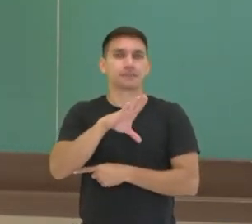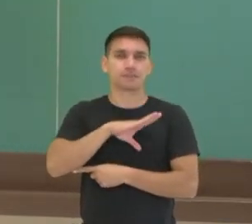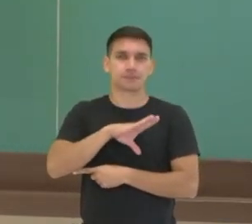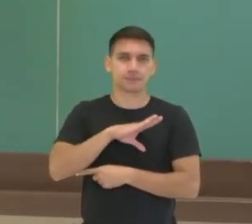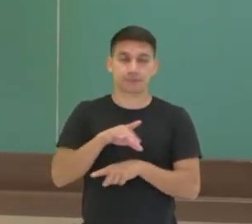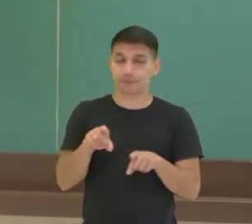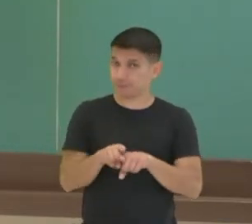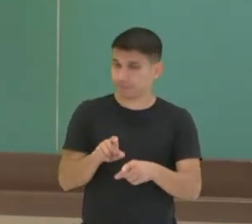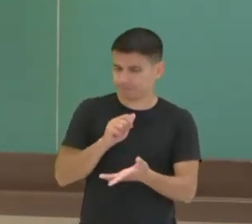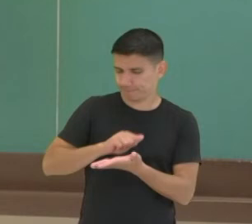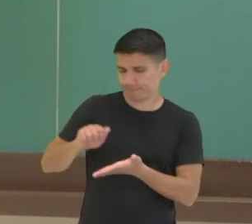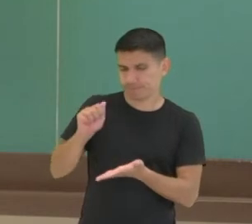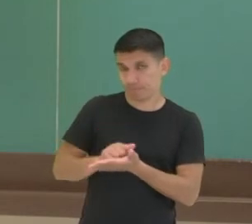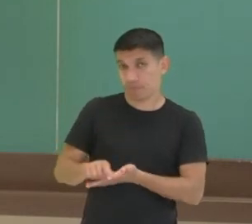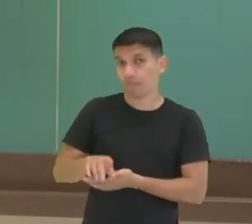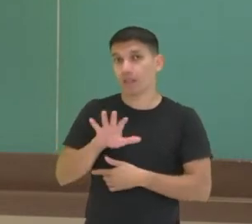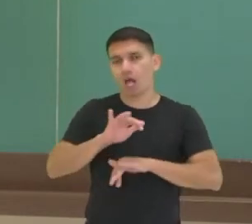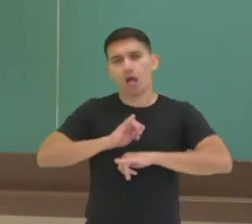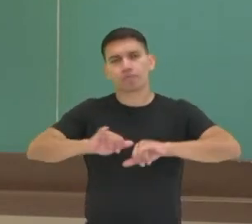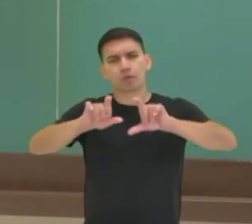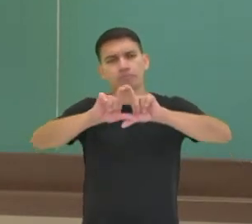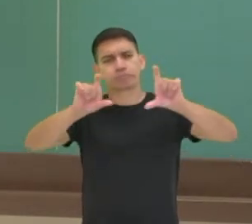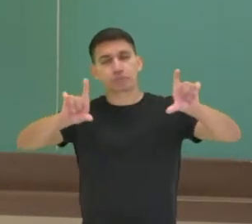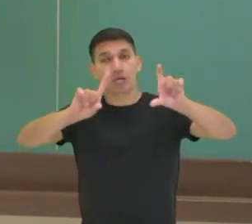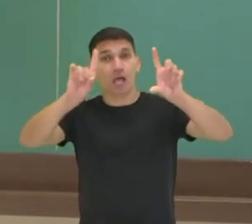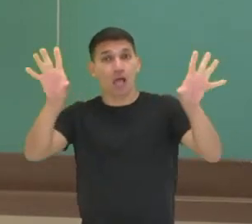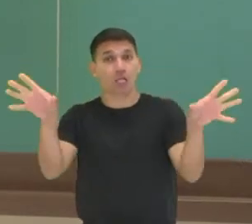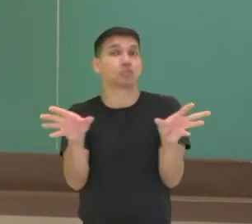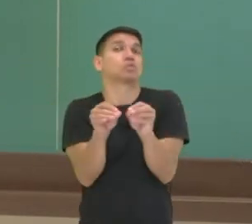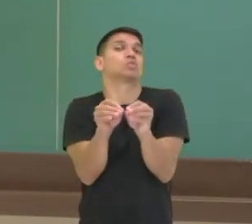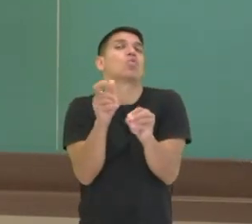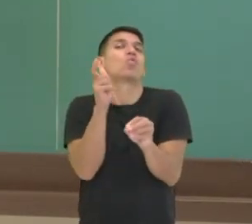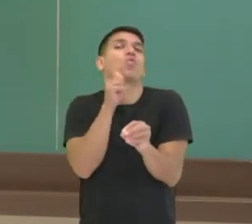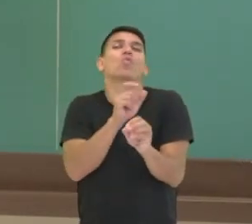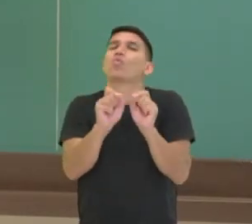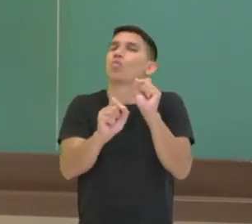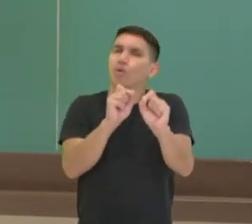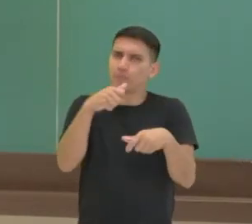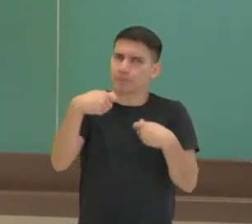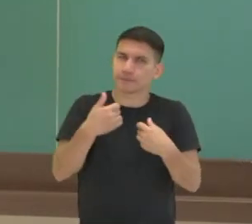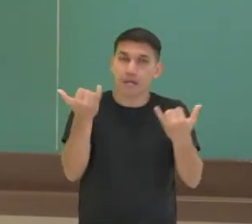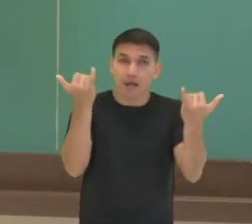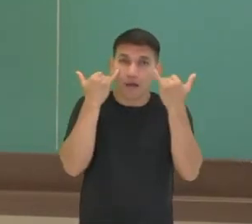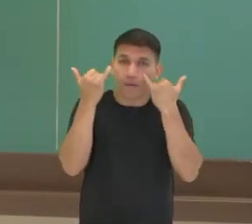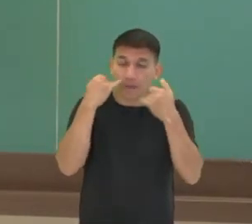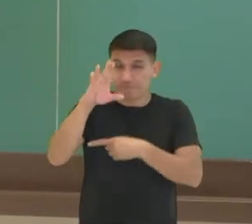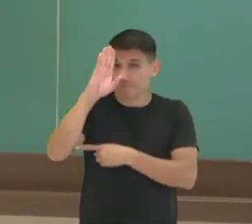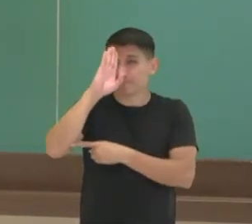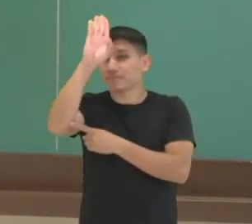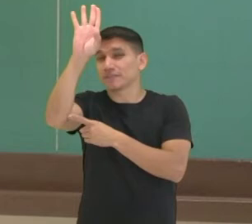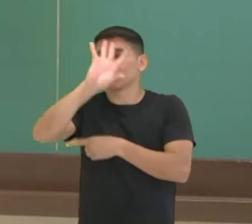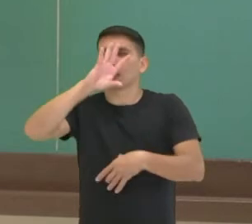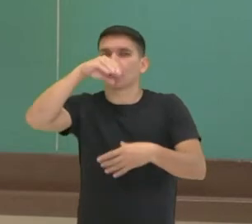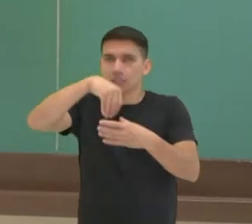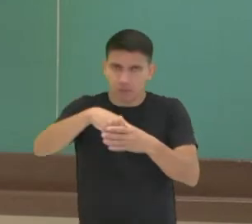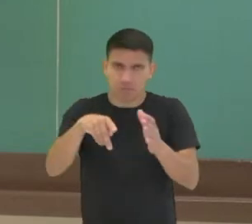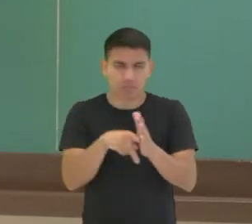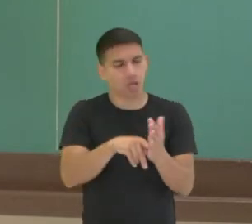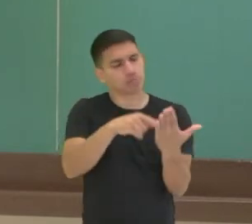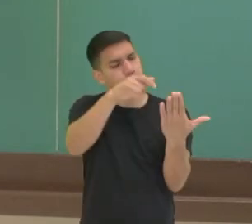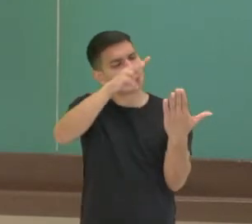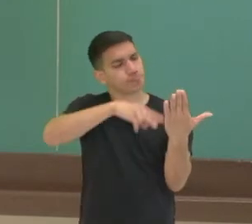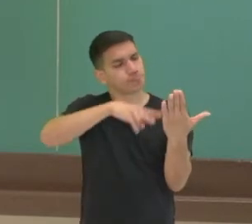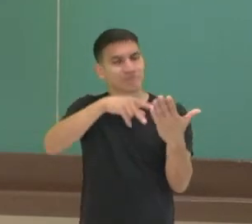enunciado, ele tende a ser assim de uma forma resumida, ele tem que conter ali as principais informações que vão estar depois